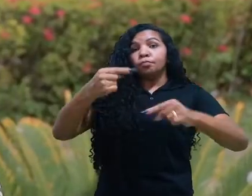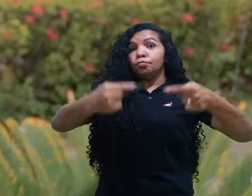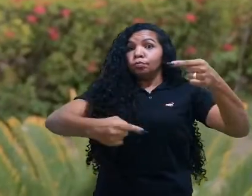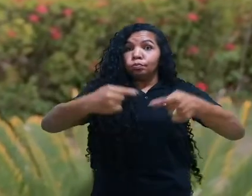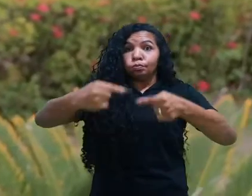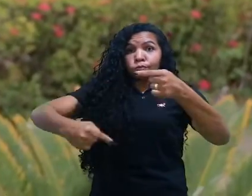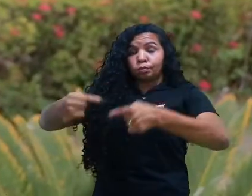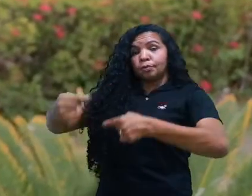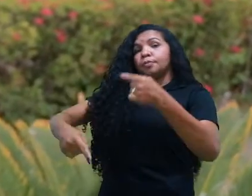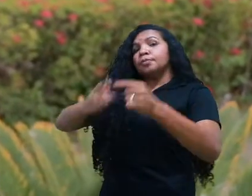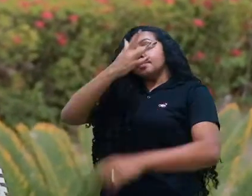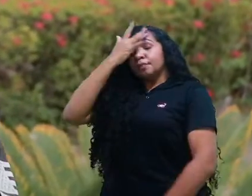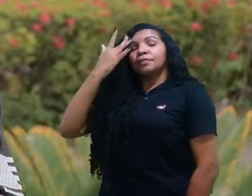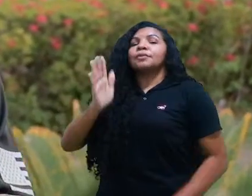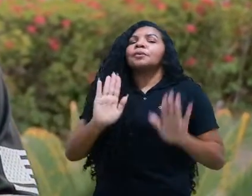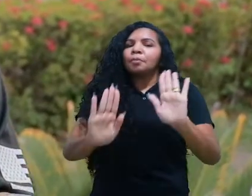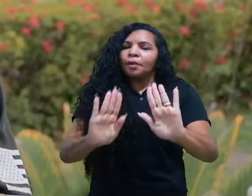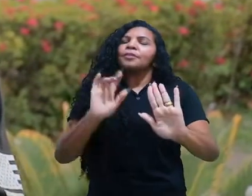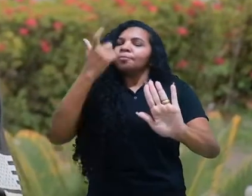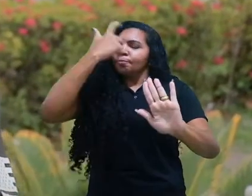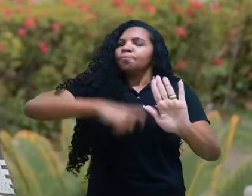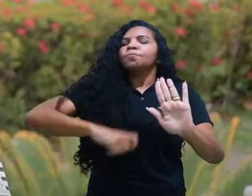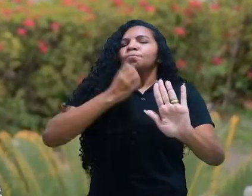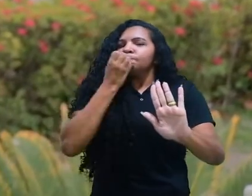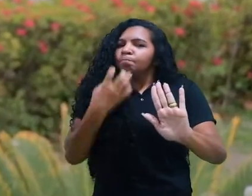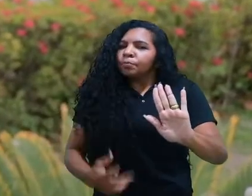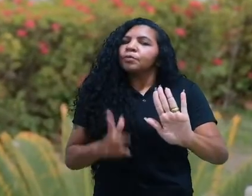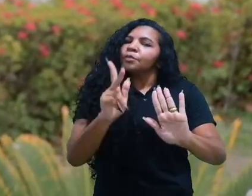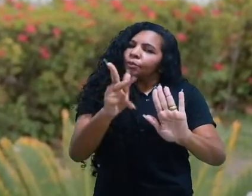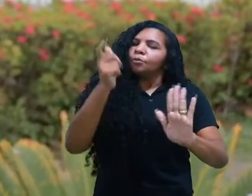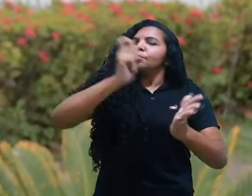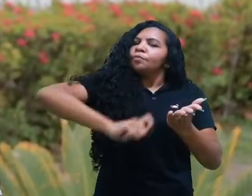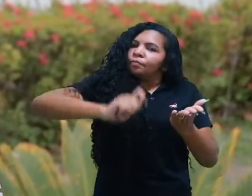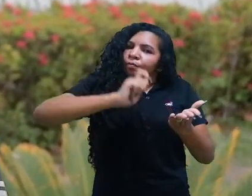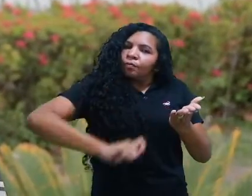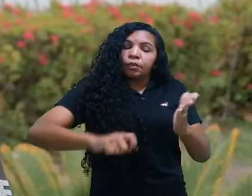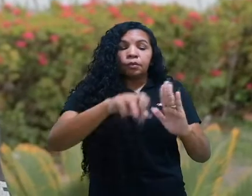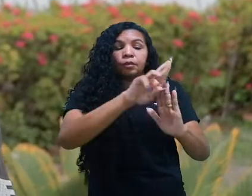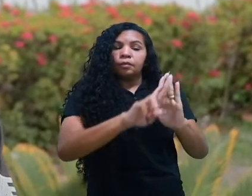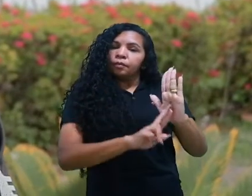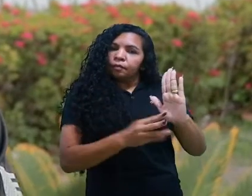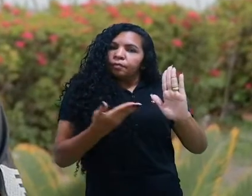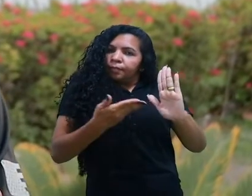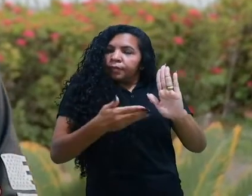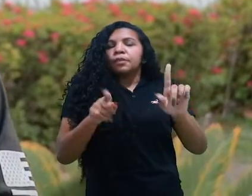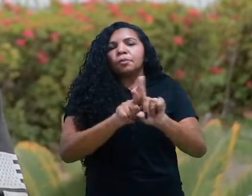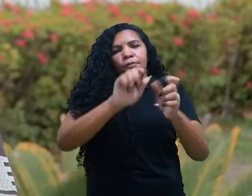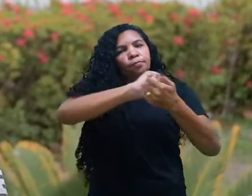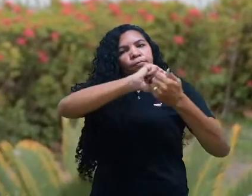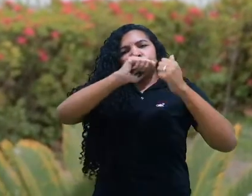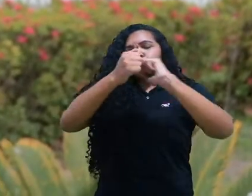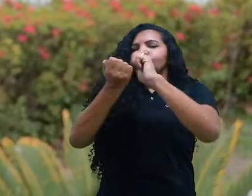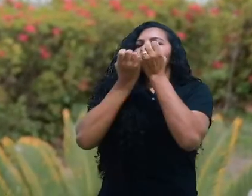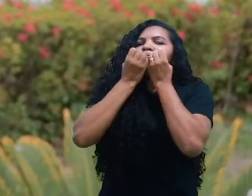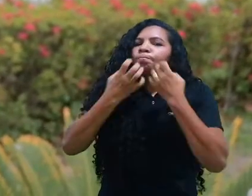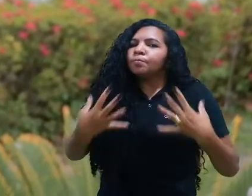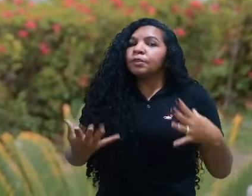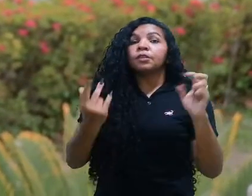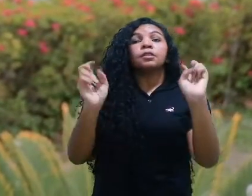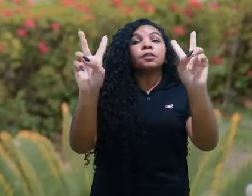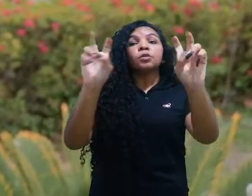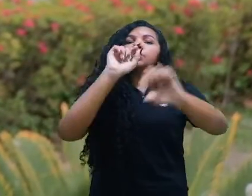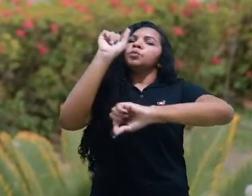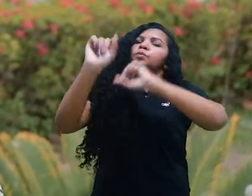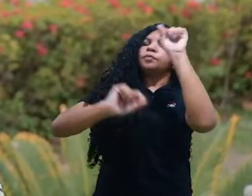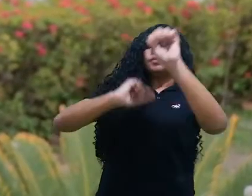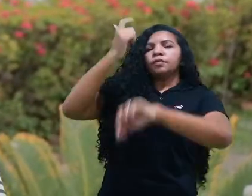concurso um pouco que disputado, mas eu acho que eu me saí bem da maneira que eu pude. A redação, eu até que me